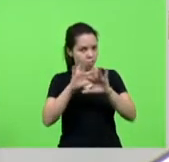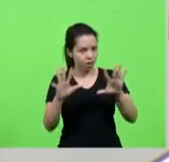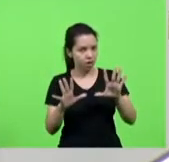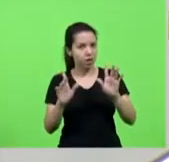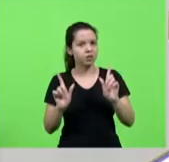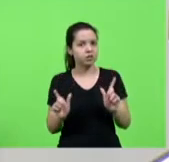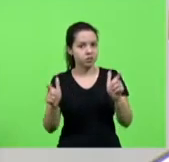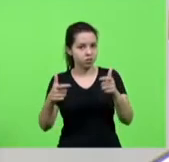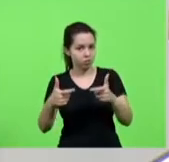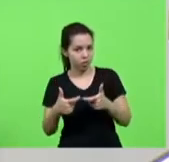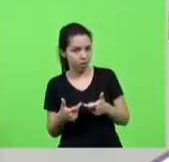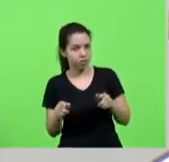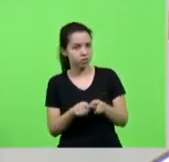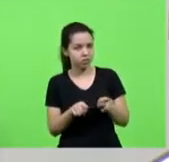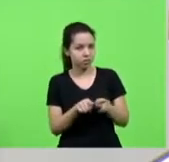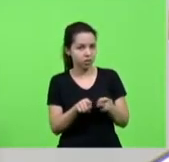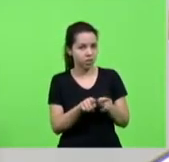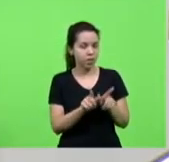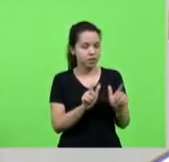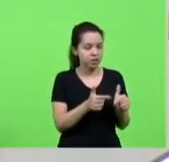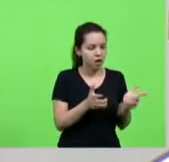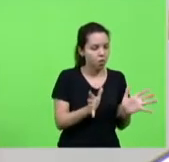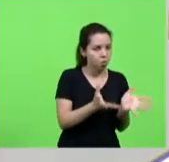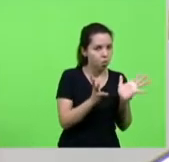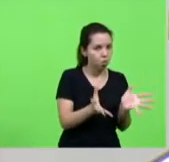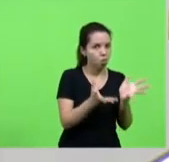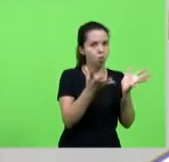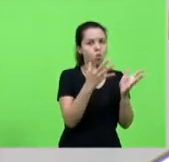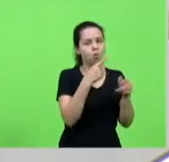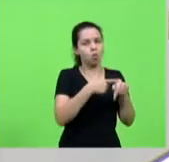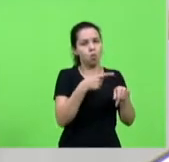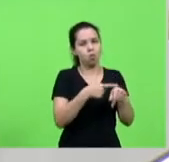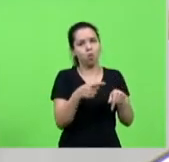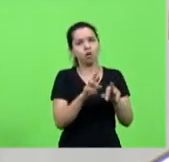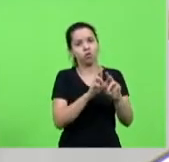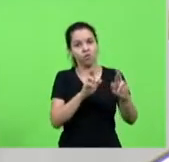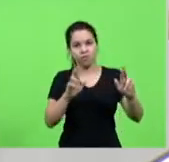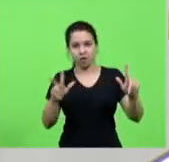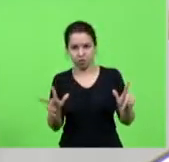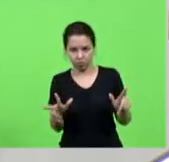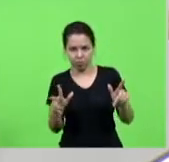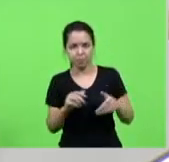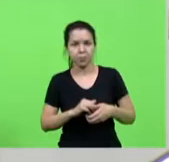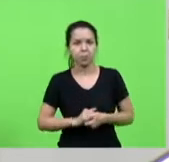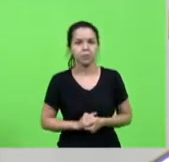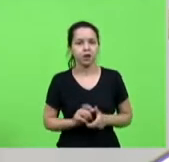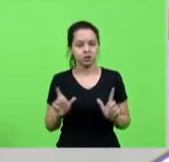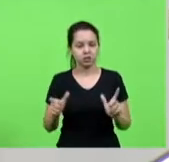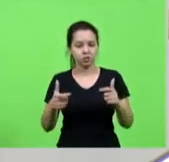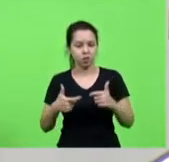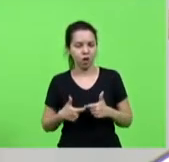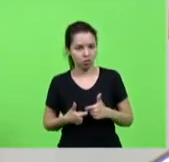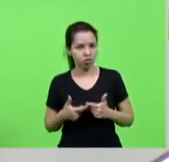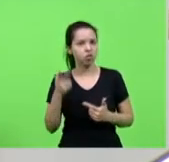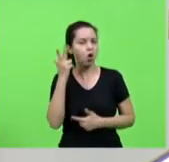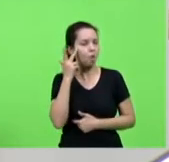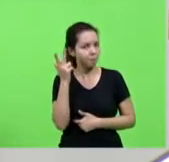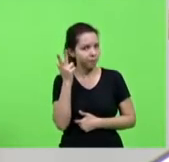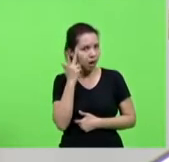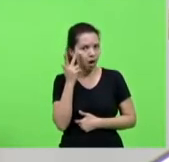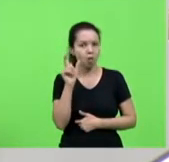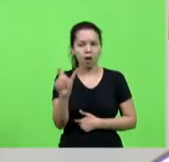sexualidade e sexualização infantil ou erotização precoce. Uma coisa é a sexualidade natural no ser humano,